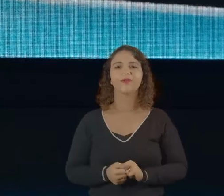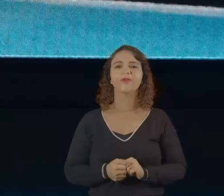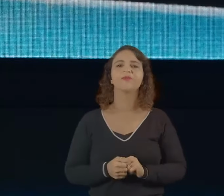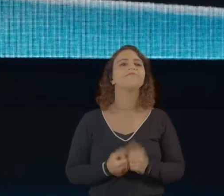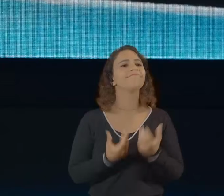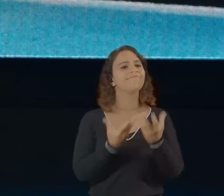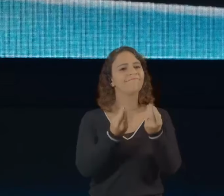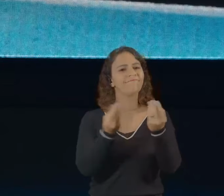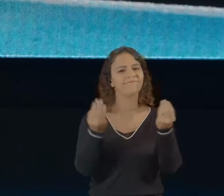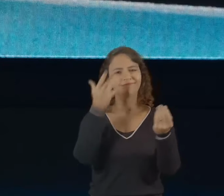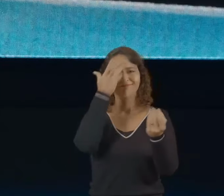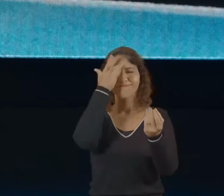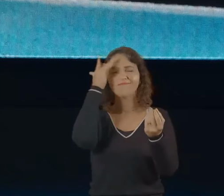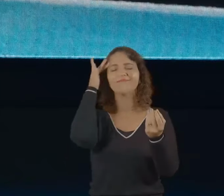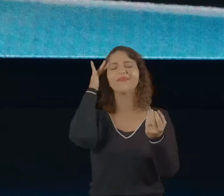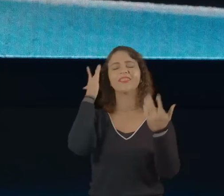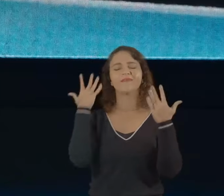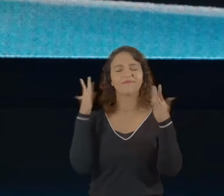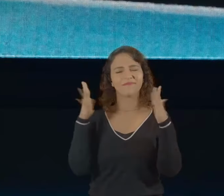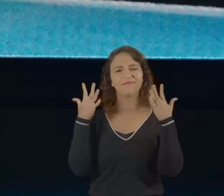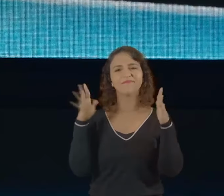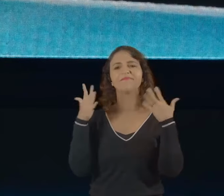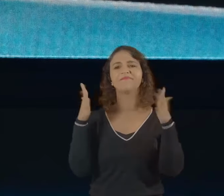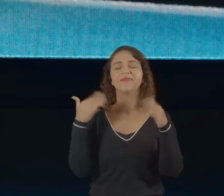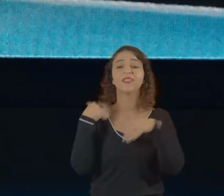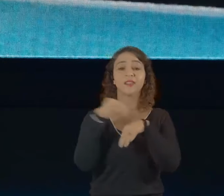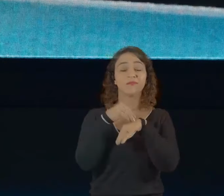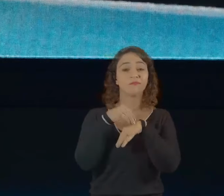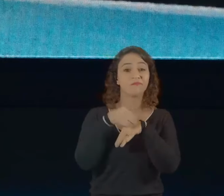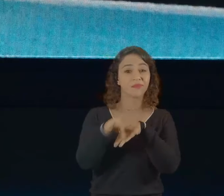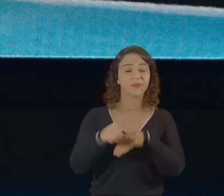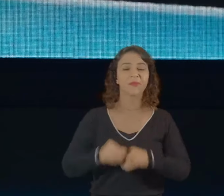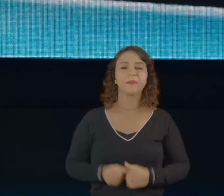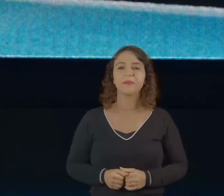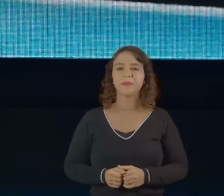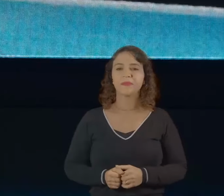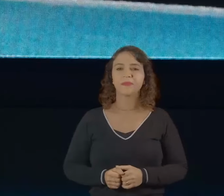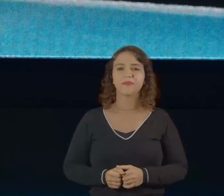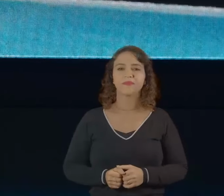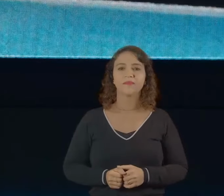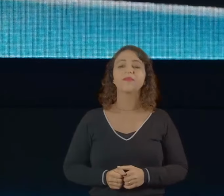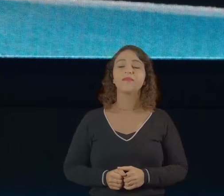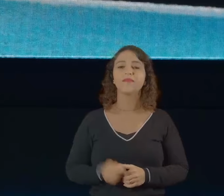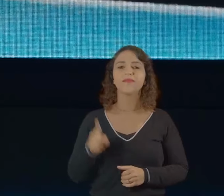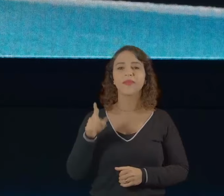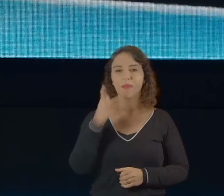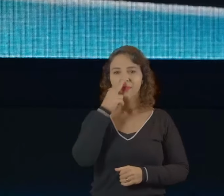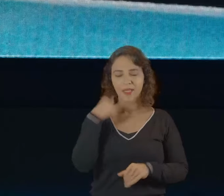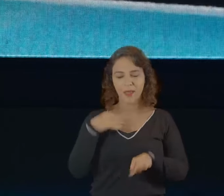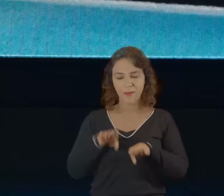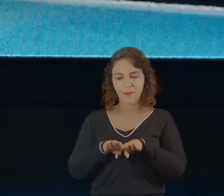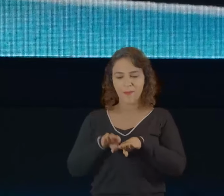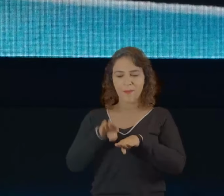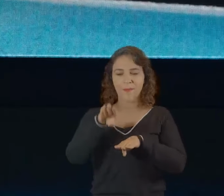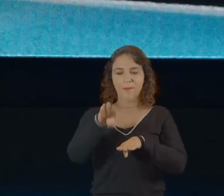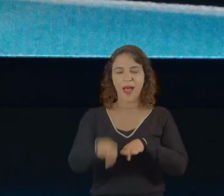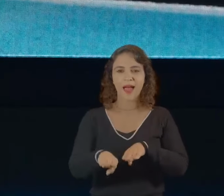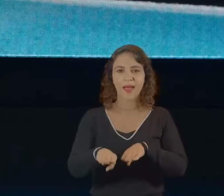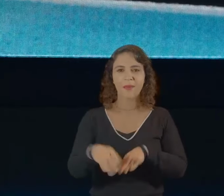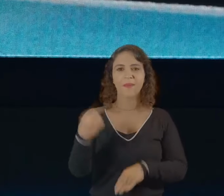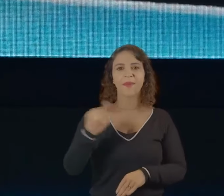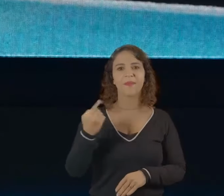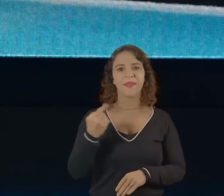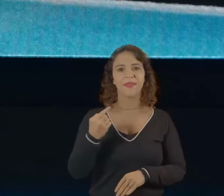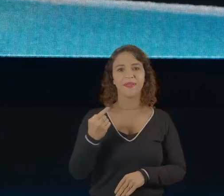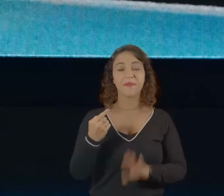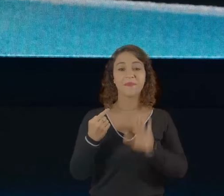Várias pessoas entregaram a vida para Jesus. Eu queria dizer algo para vocês. Este é o primeiro passo. Mas